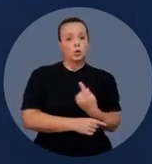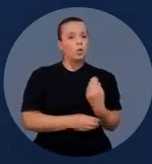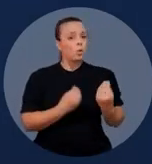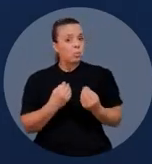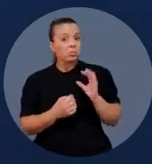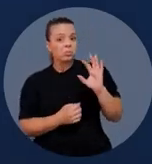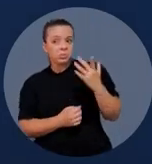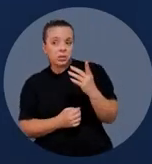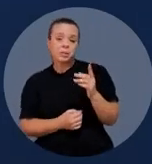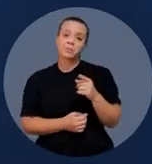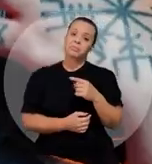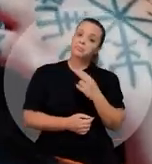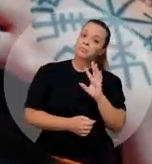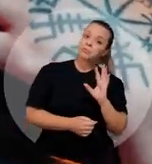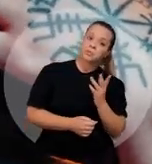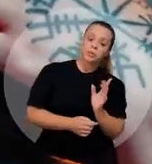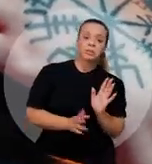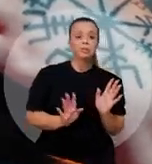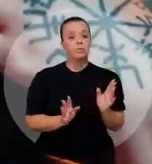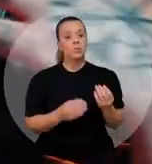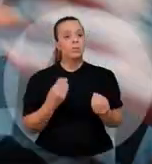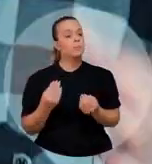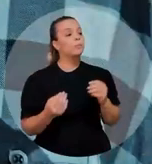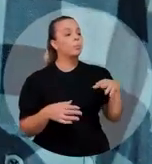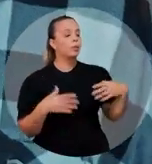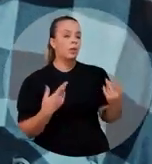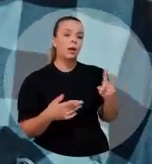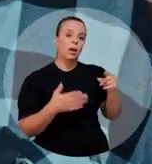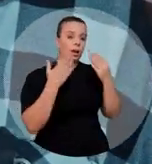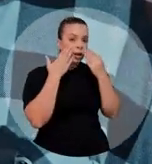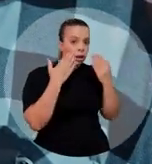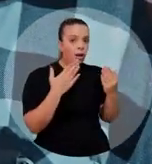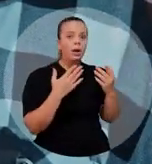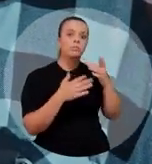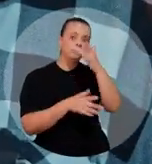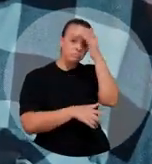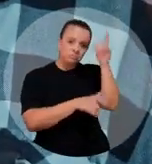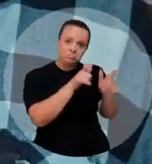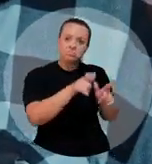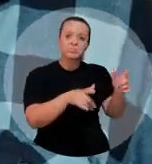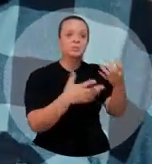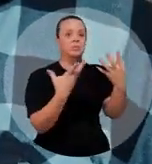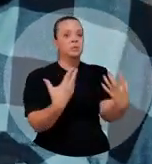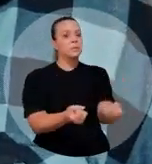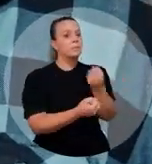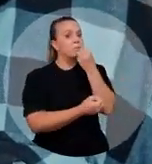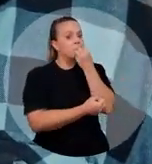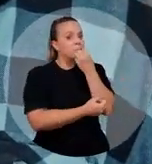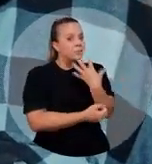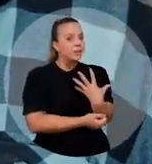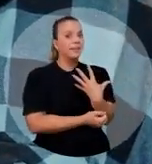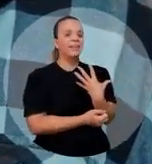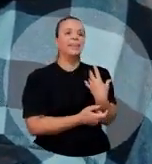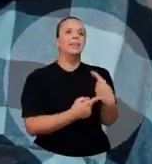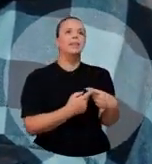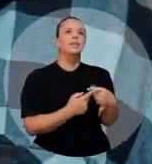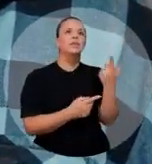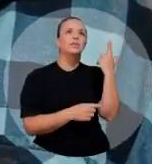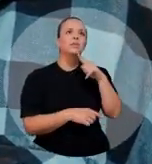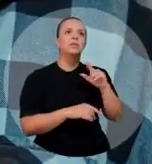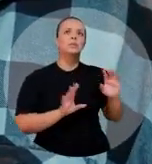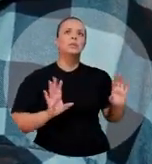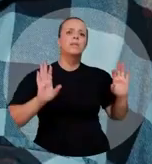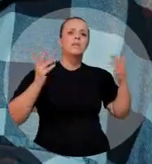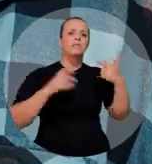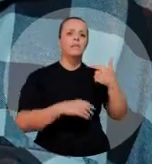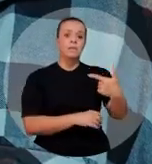não rolou? Cara, o Drag Nostra teve uma receptividade muito boa. Assim, ele foi